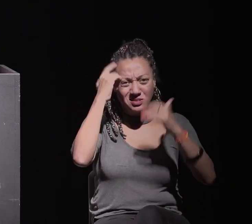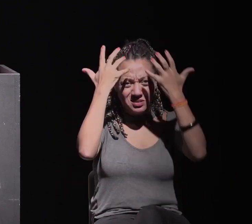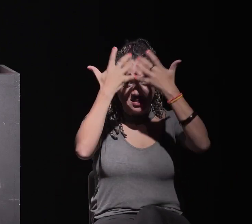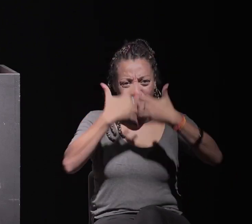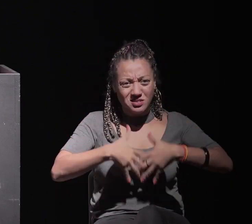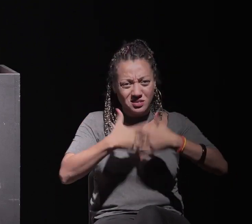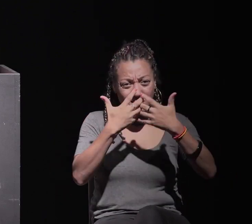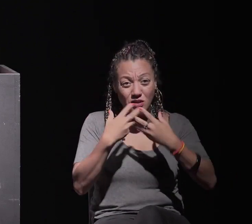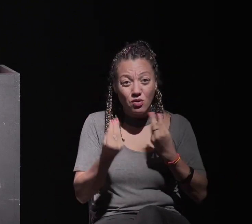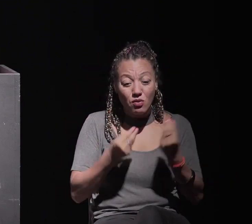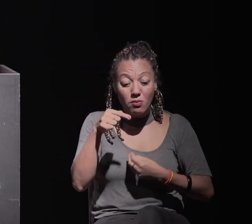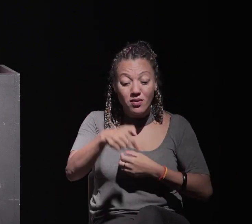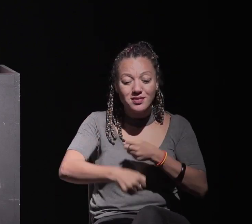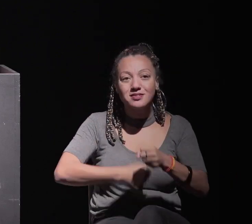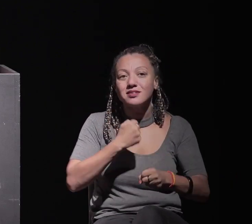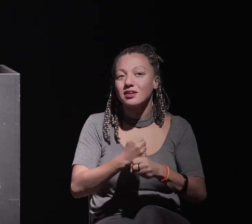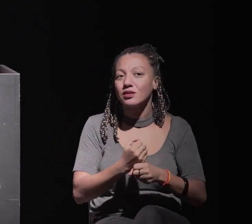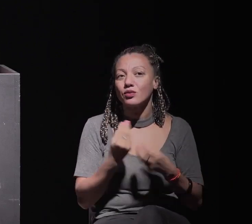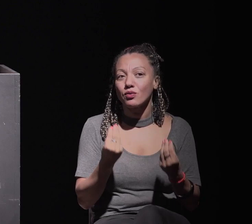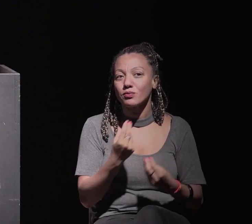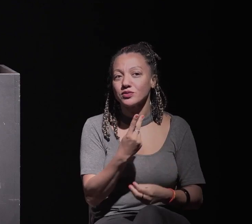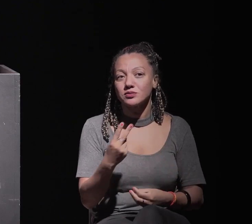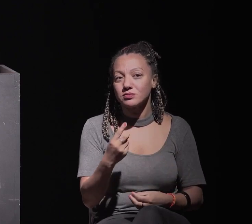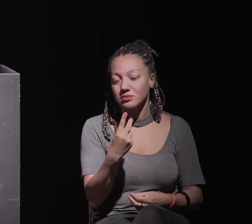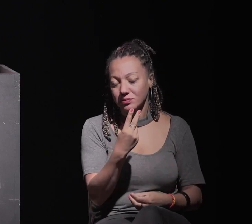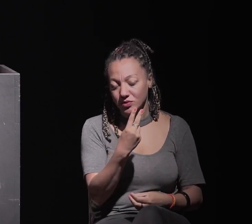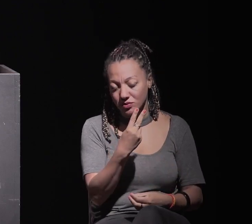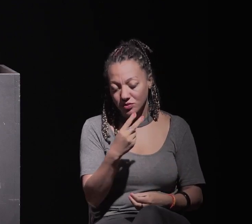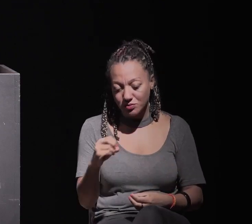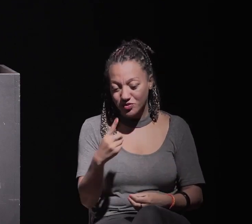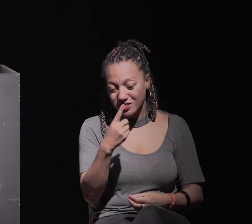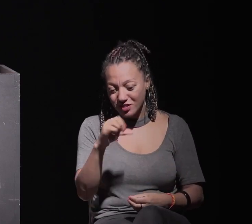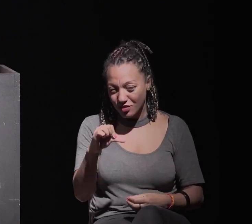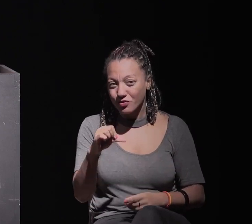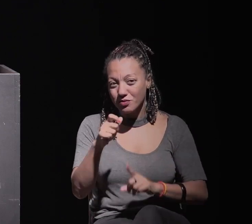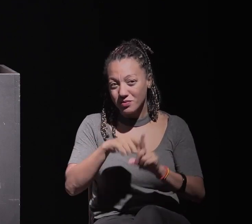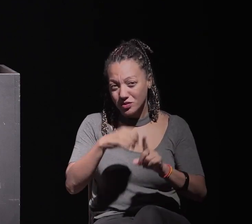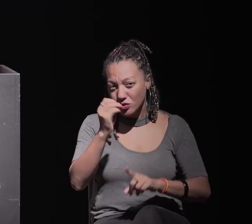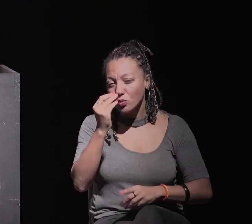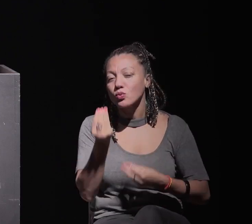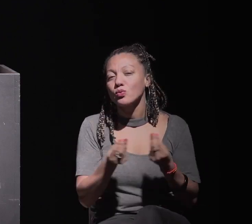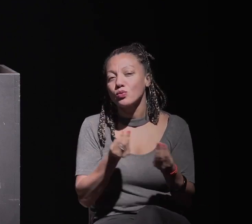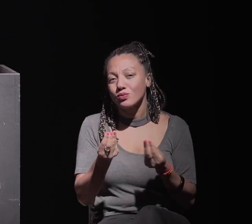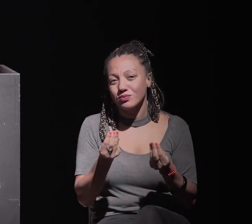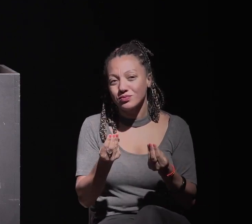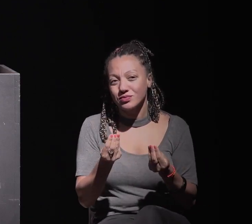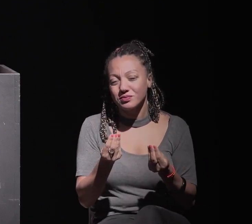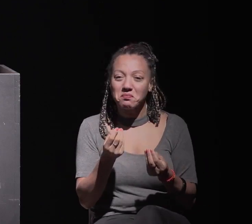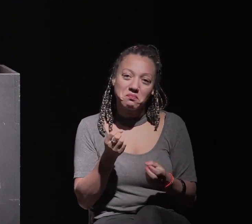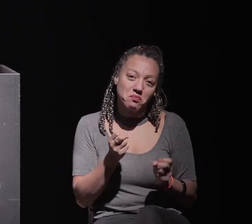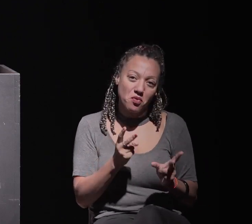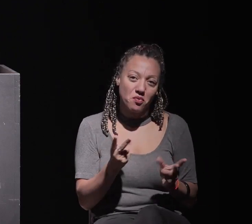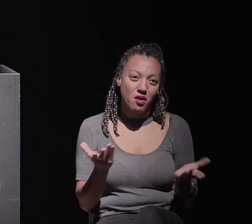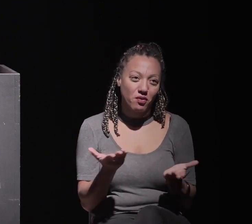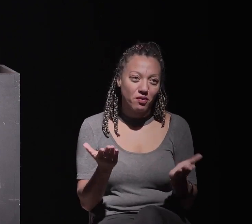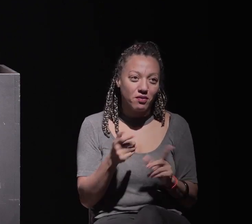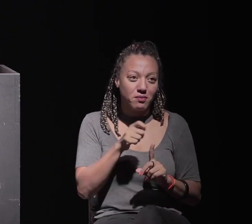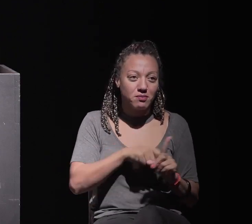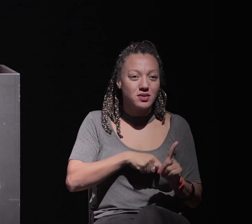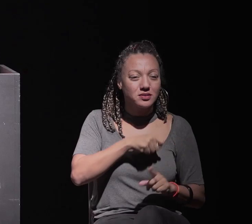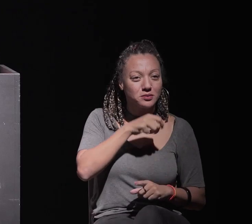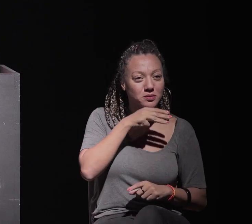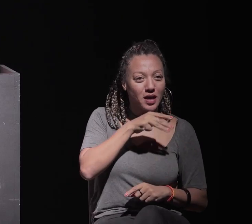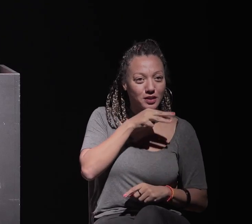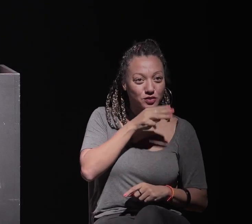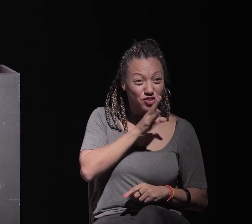ser o outono de 2019. Já que até o comecinho, final de... a gente está na metade final, né? De março,